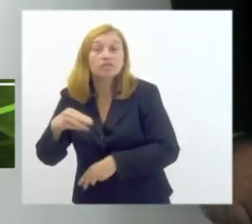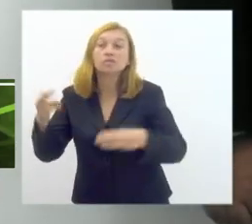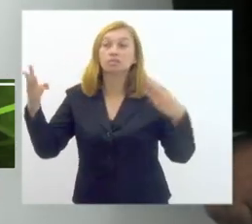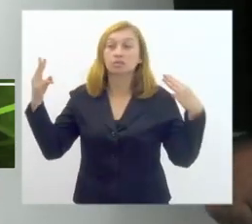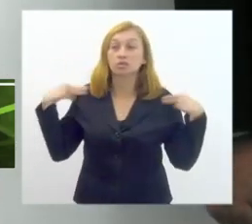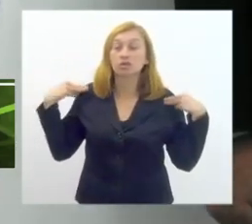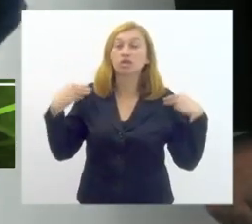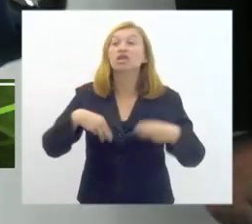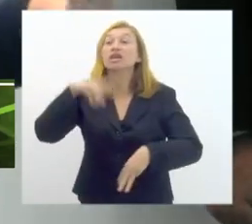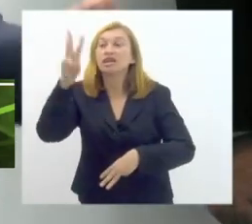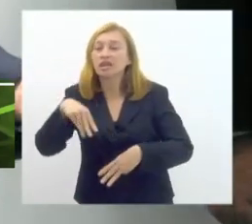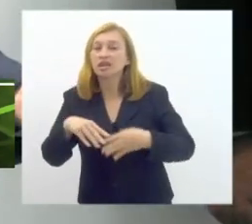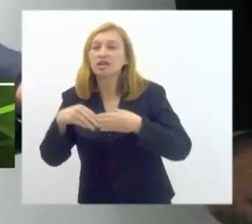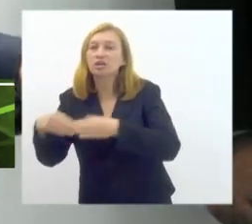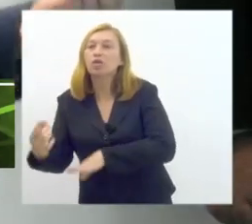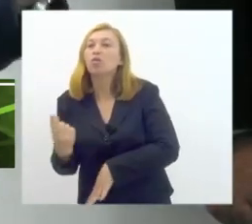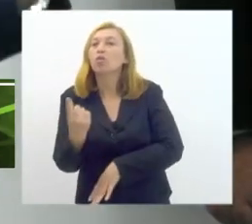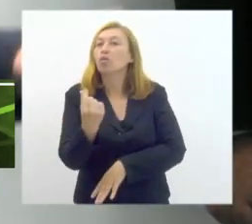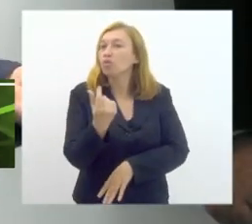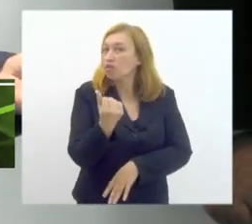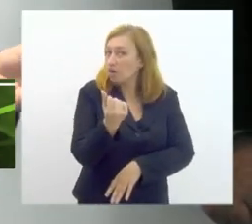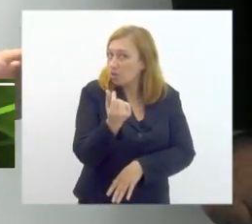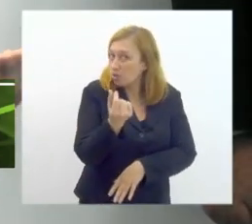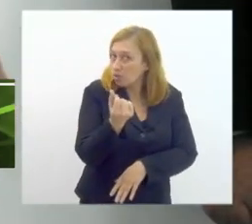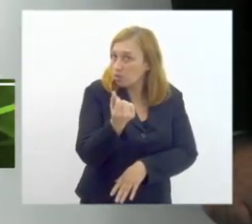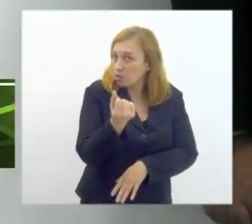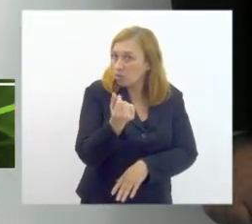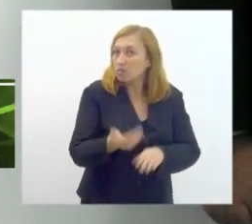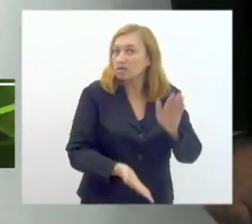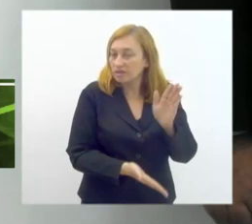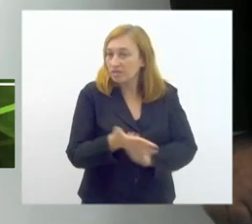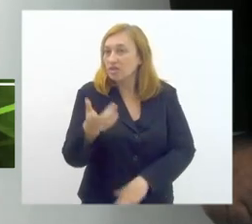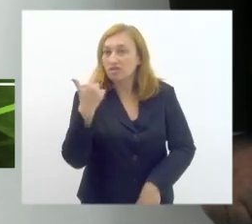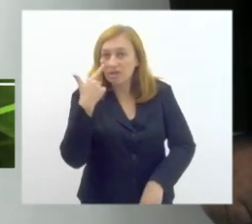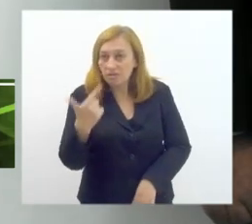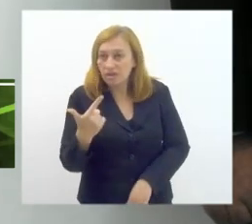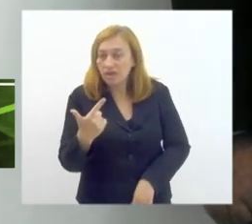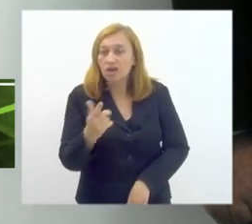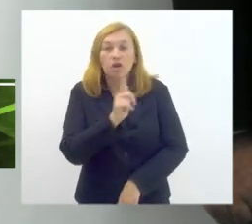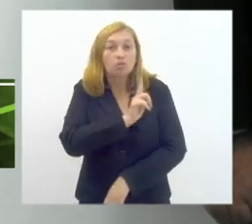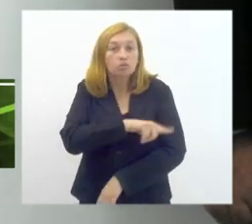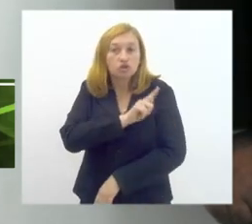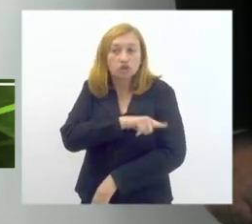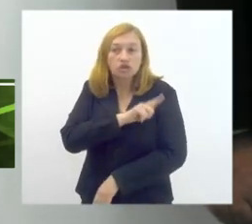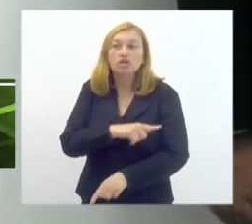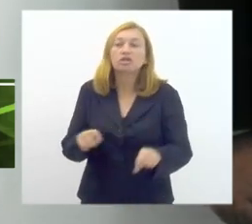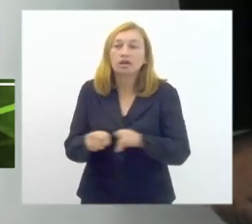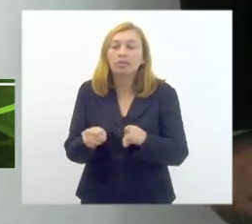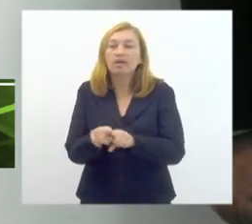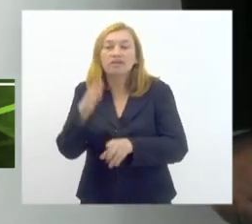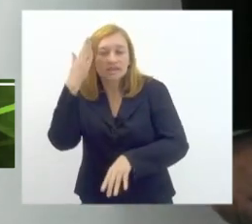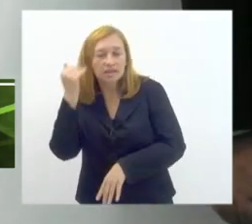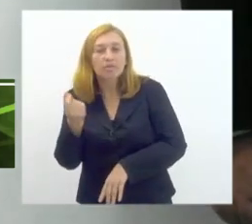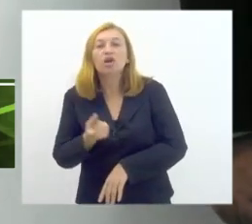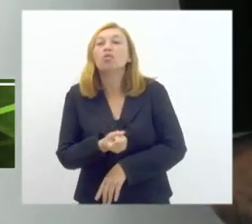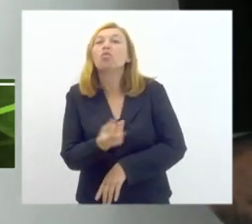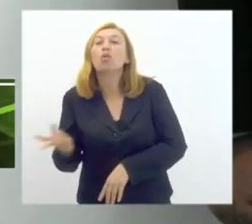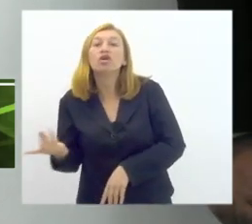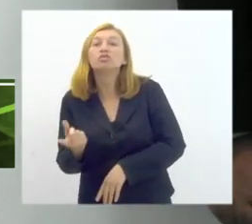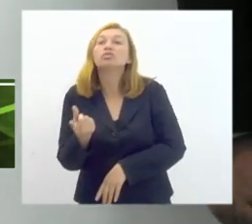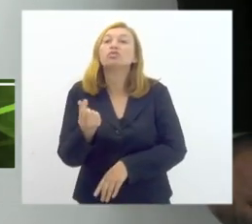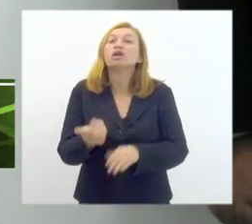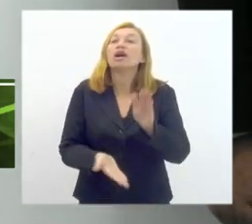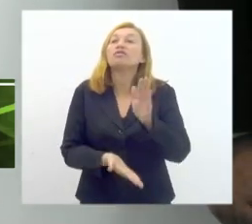trazer, inclusive o custo dessa viagem ele vai ter nesse aplicativo. Para o gestor, ele também vai saber o quanto custou aquela viagem para o